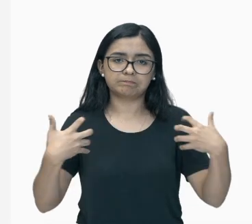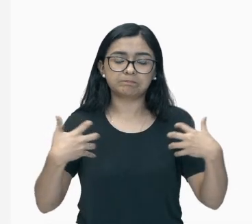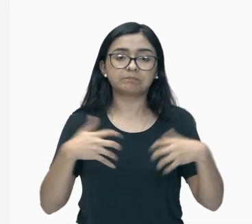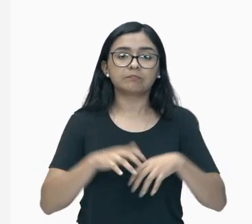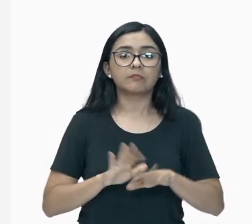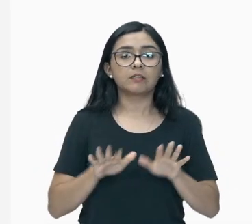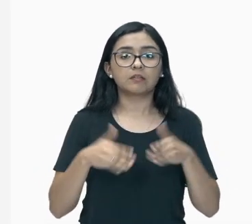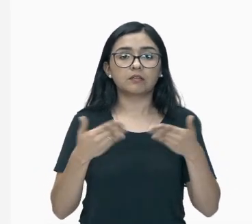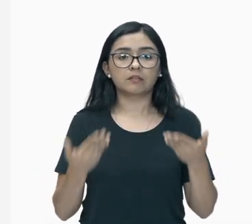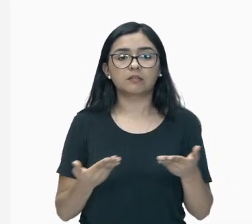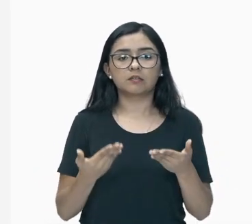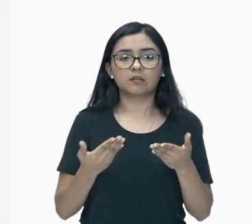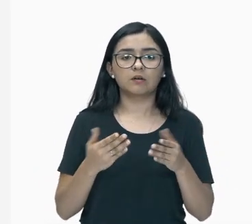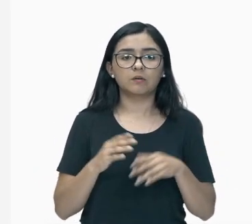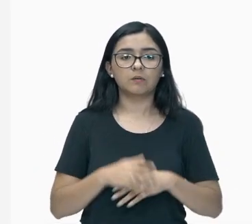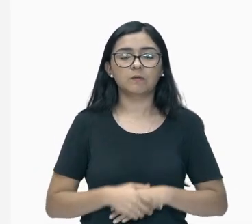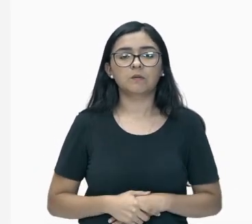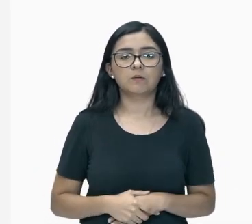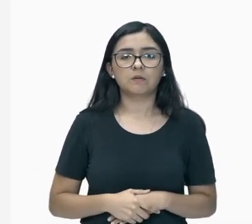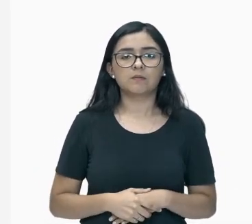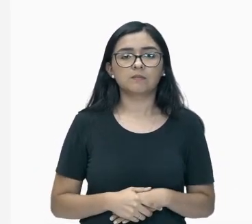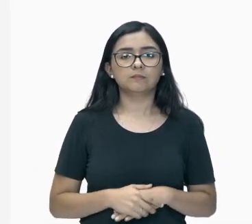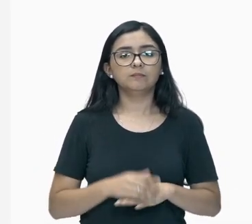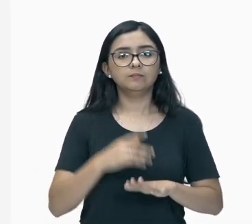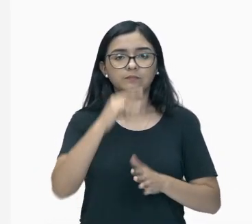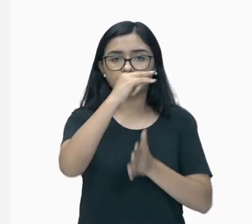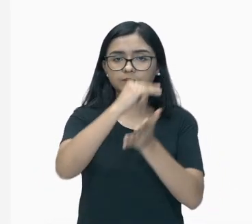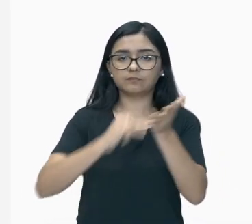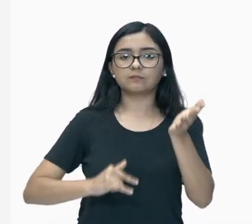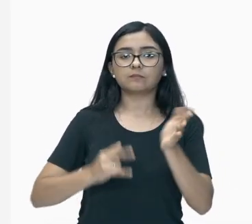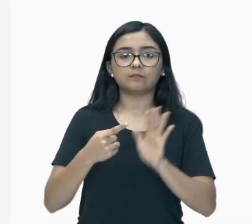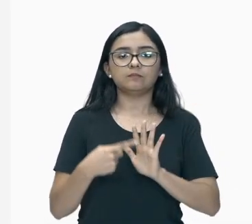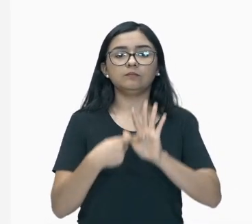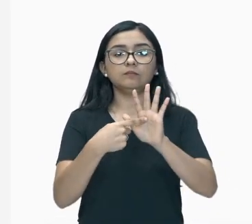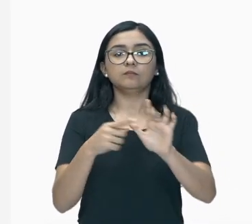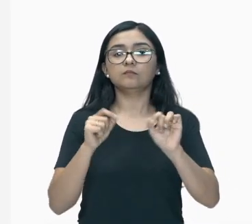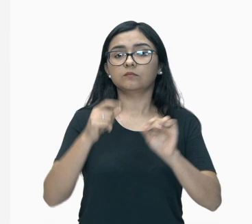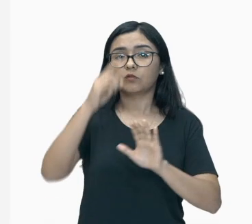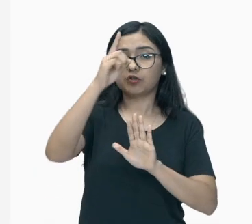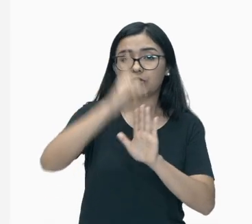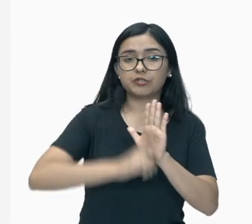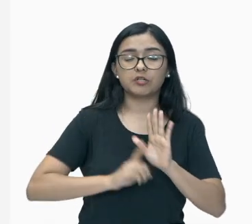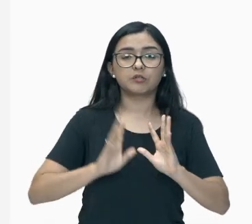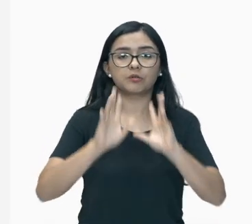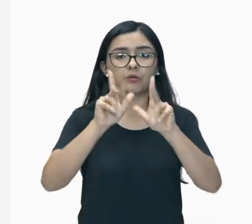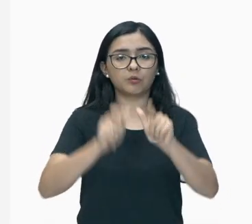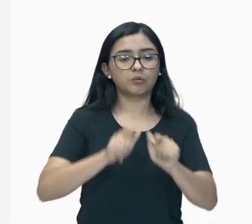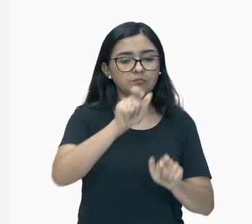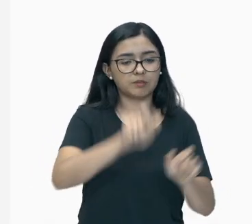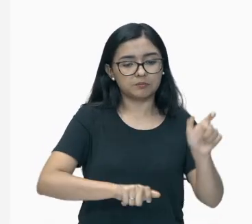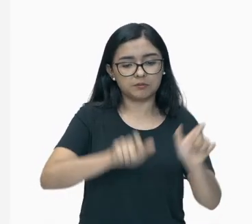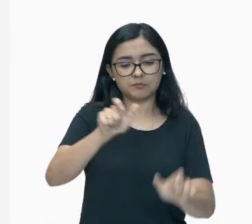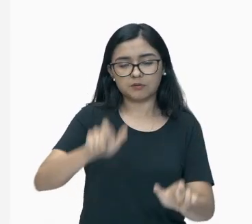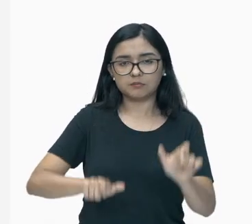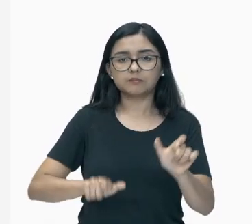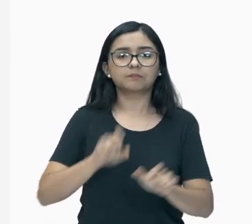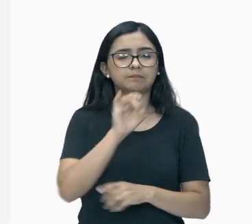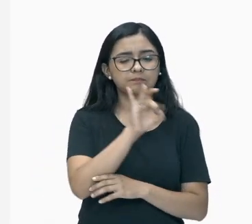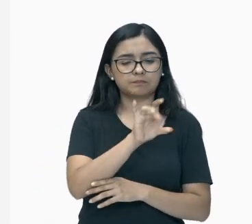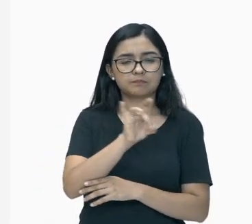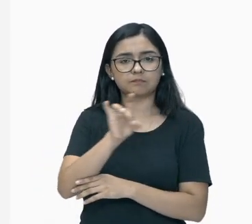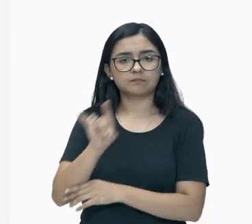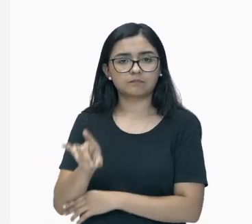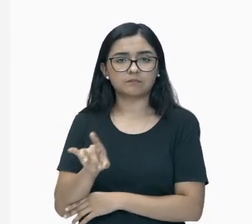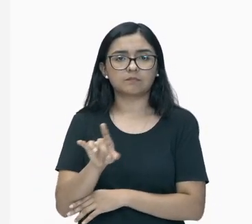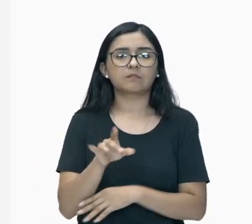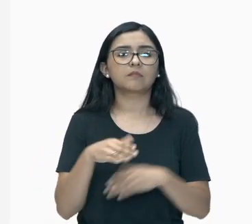a Declaração dos Direitos dos Colonos afirmava o direito de todo cidadão não ser